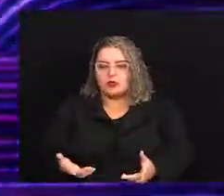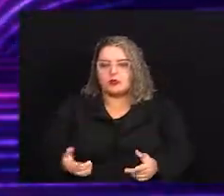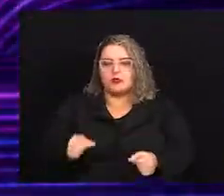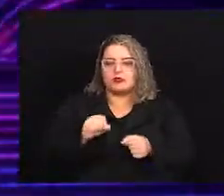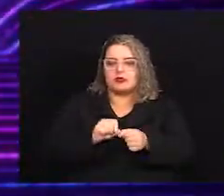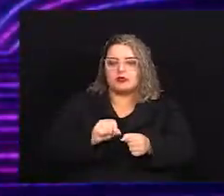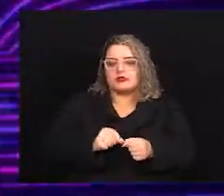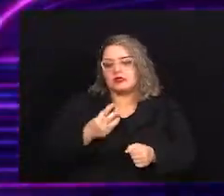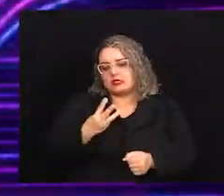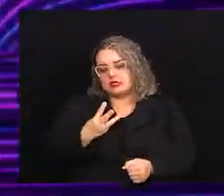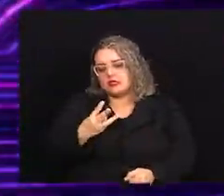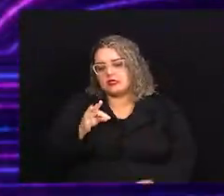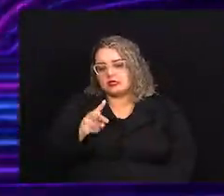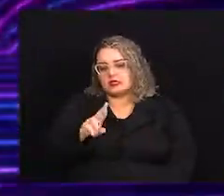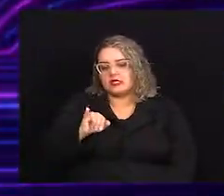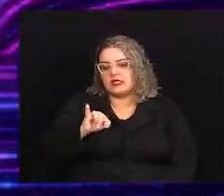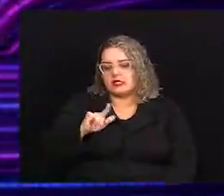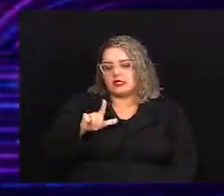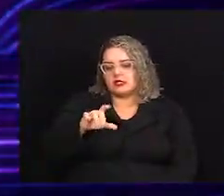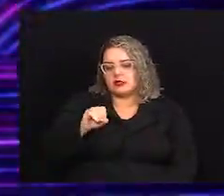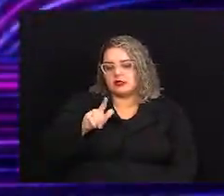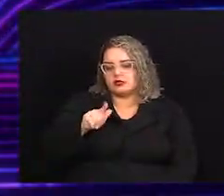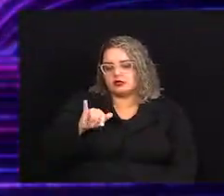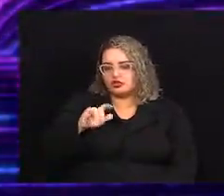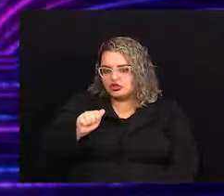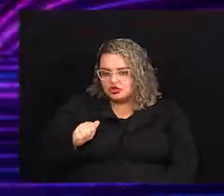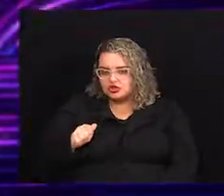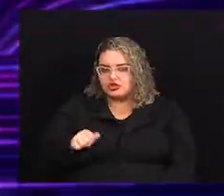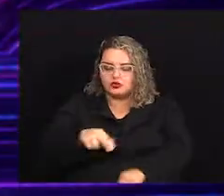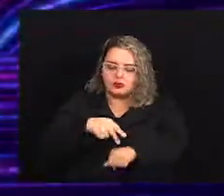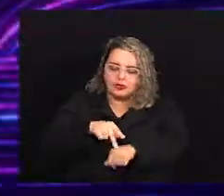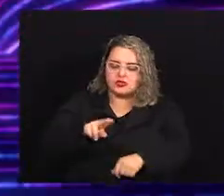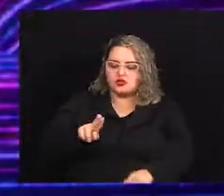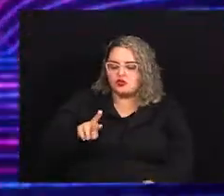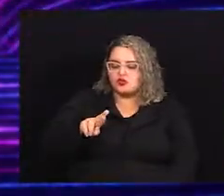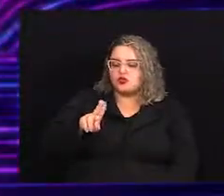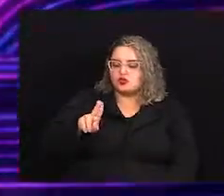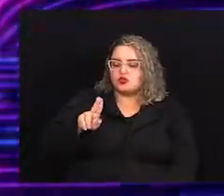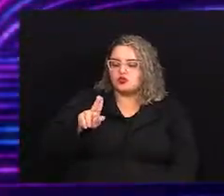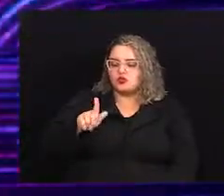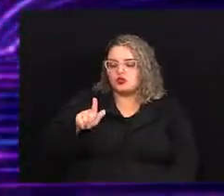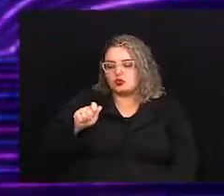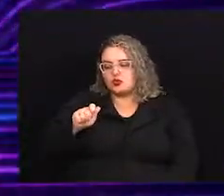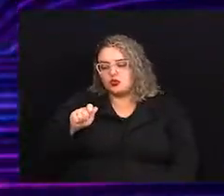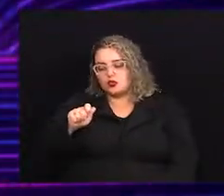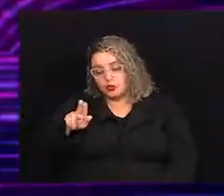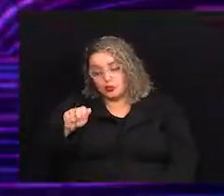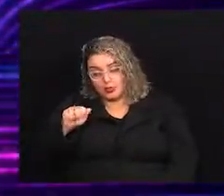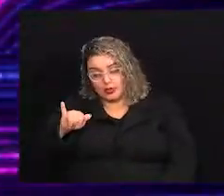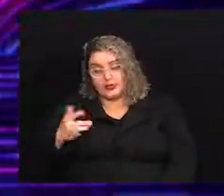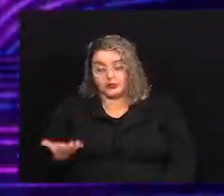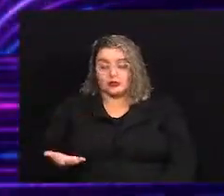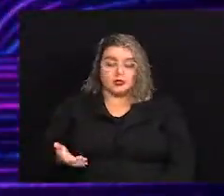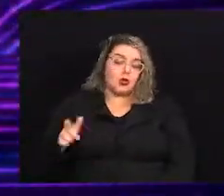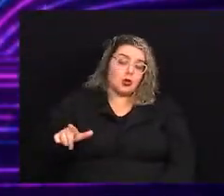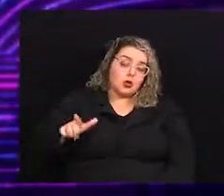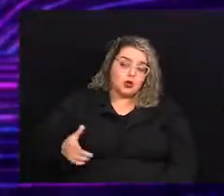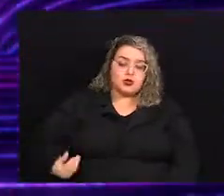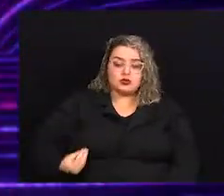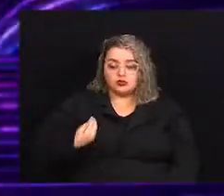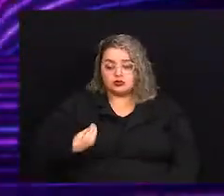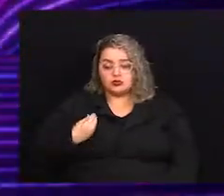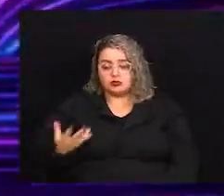uma trilogia, seria minha trilogia uruguaia, né? E, obviamente, que a gente hoje vive